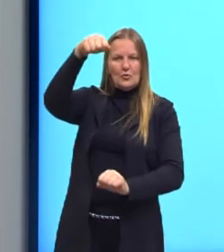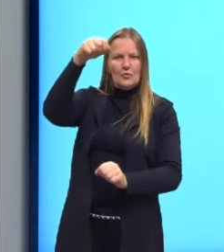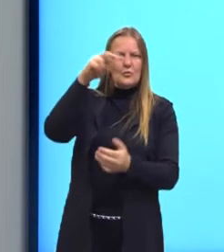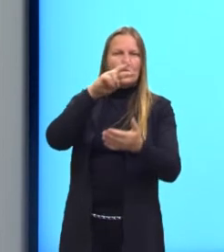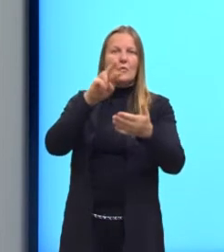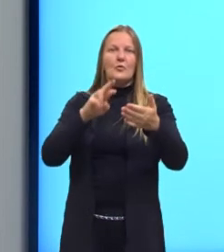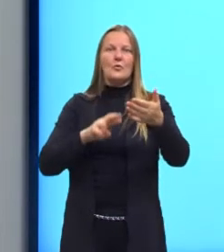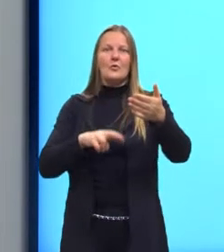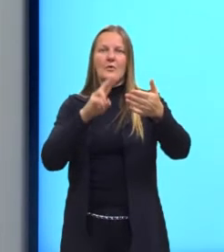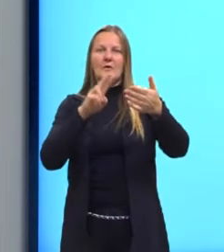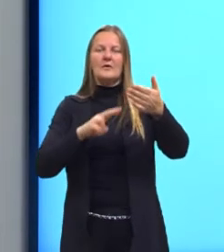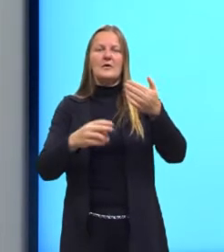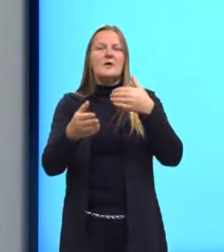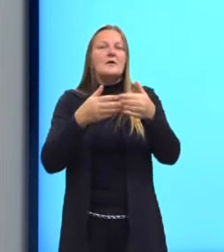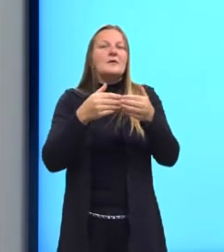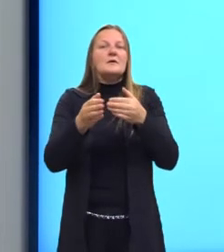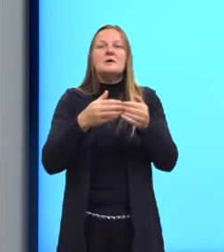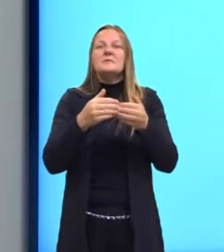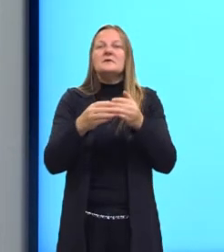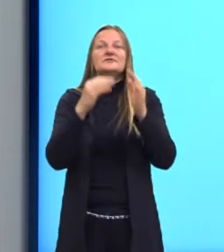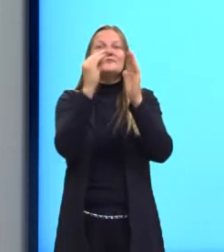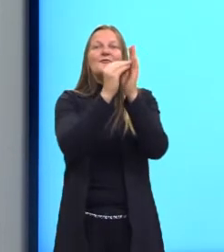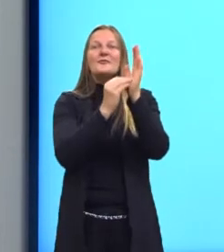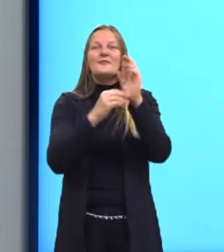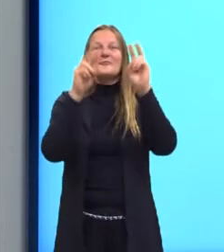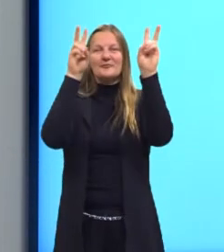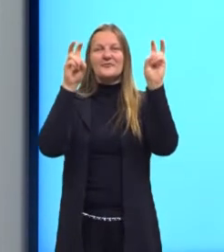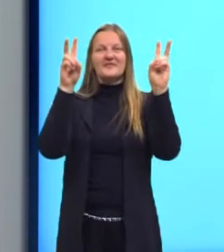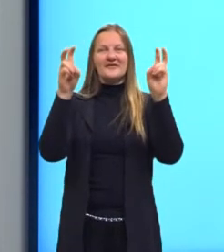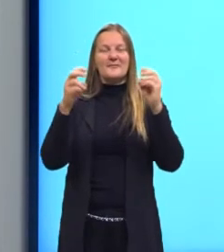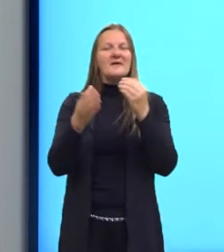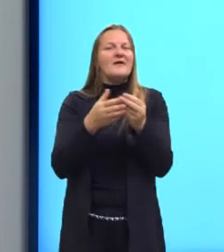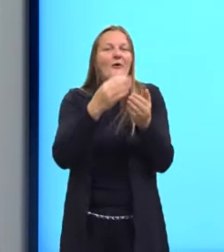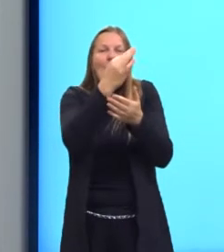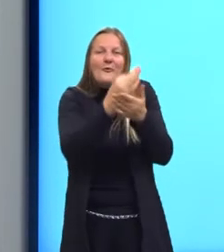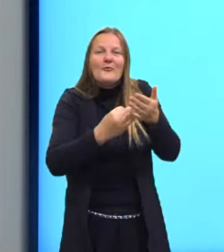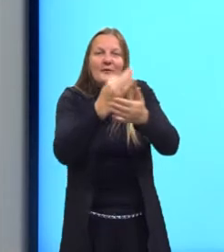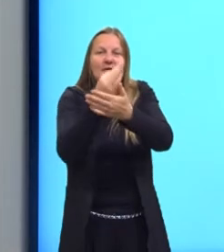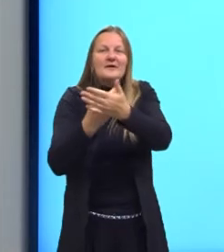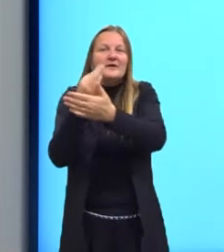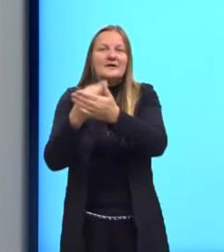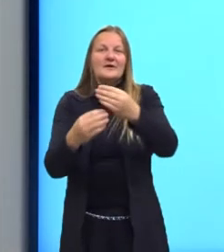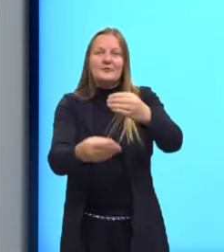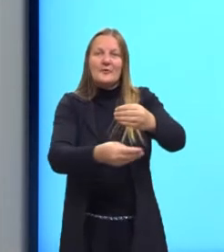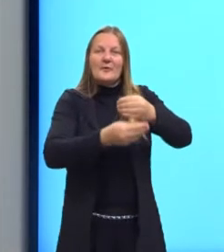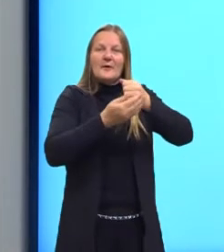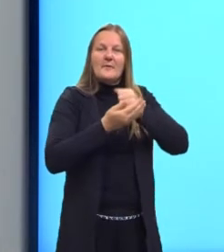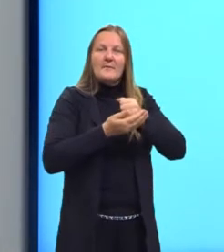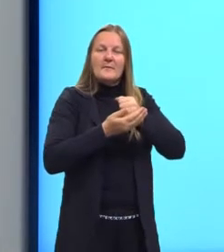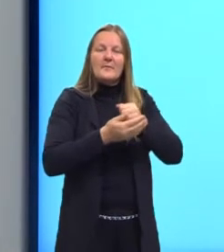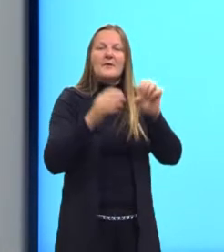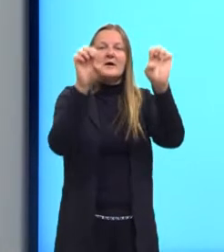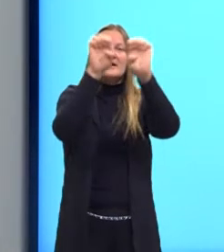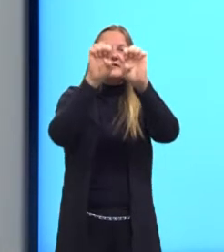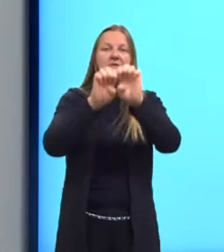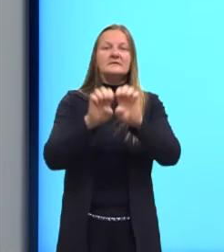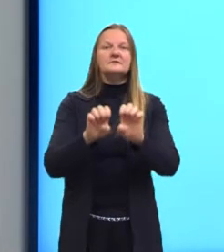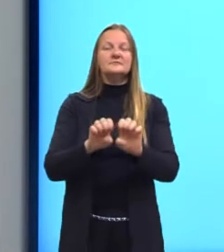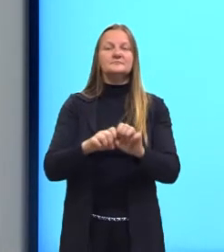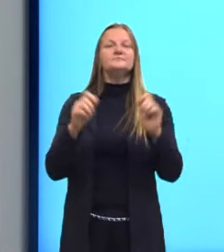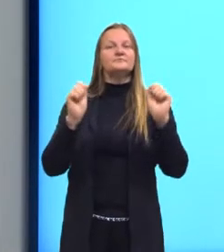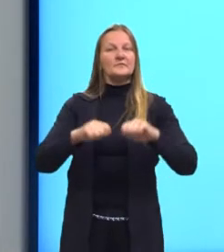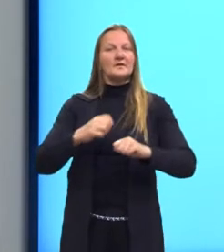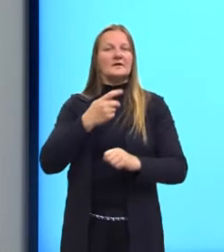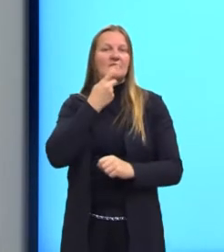qual seja o assunto do tema e dos textos de apoio a estrutura que também podemos